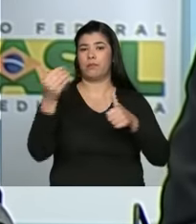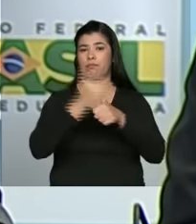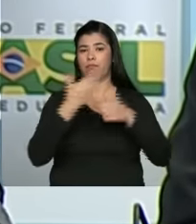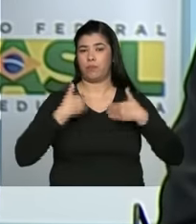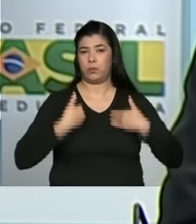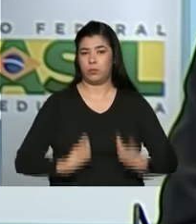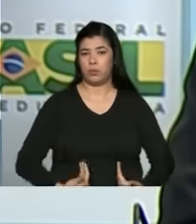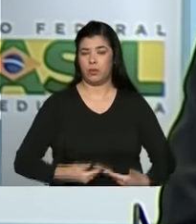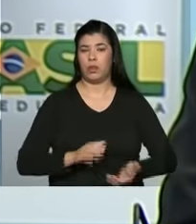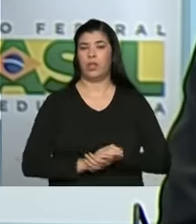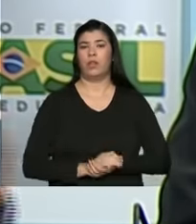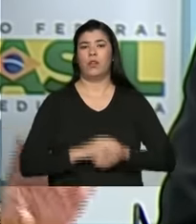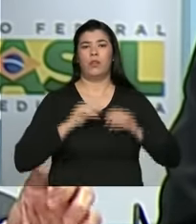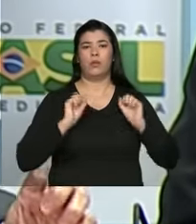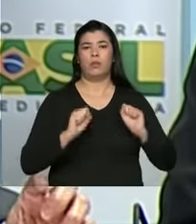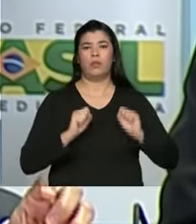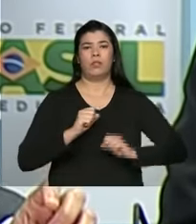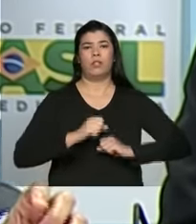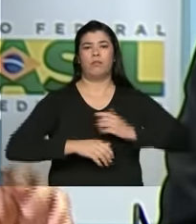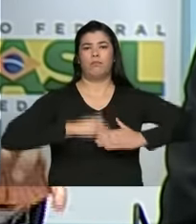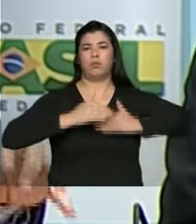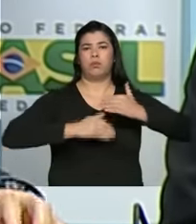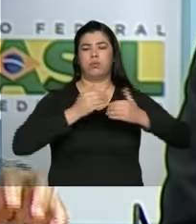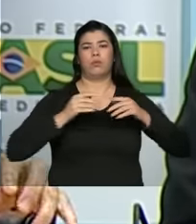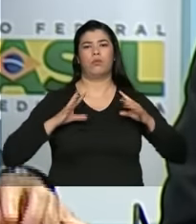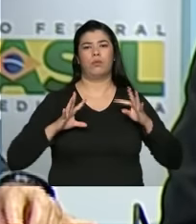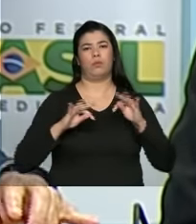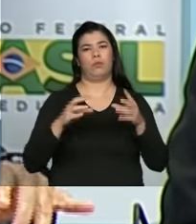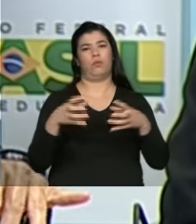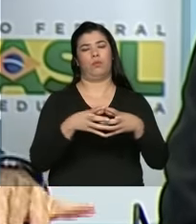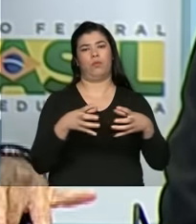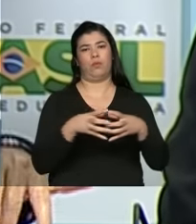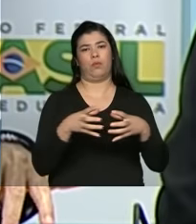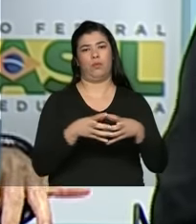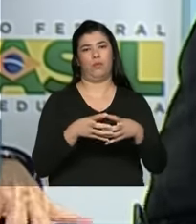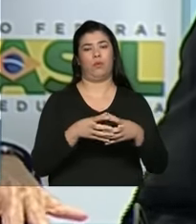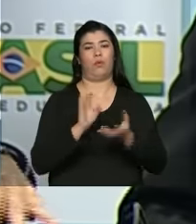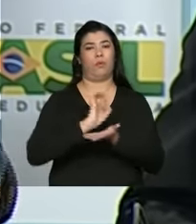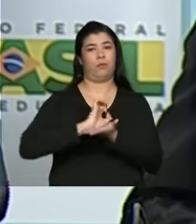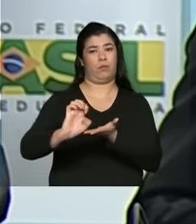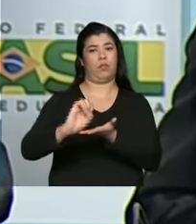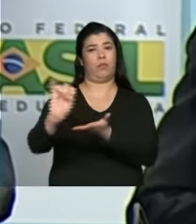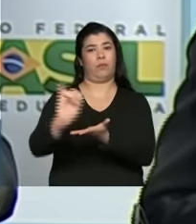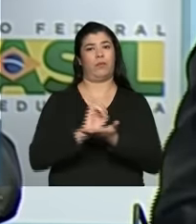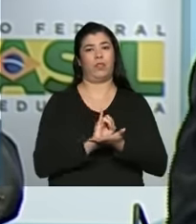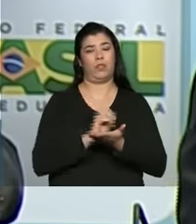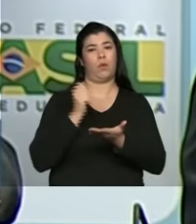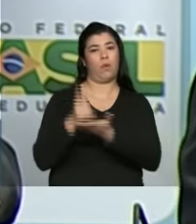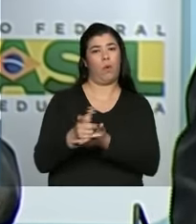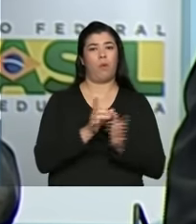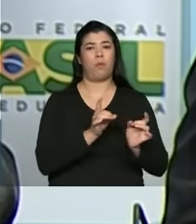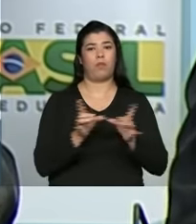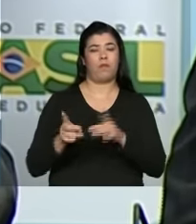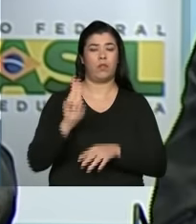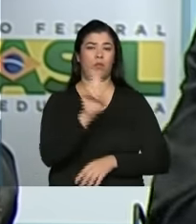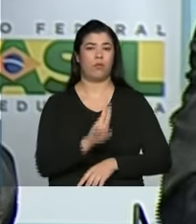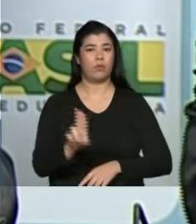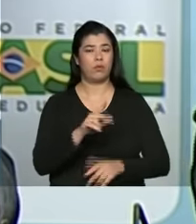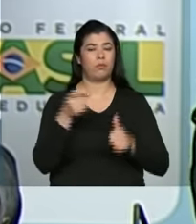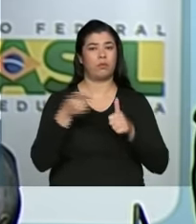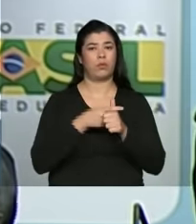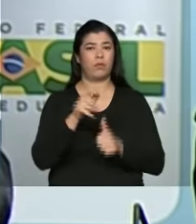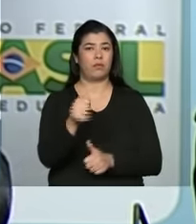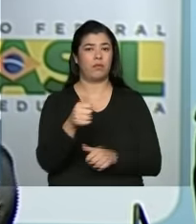trabalhar em toda a cadeia produtiva ou seja produção importação aquisição distribuição utilização at tributação